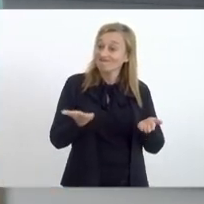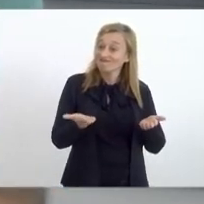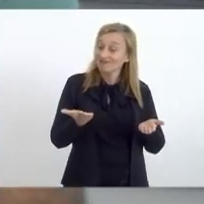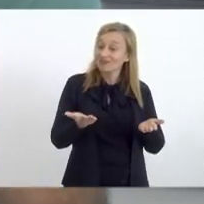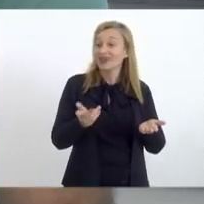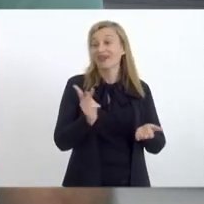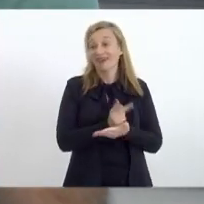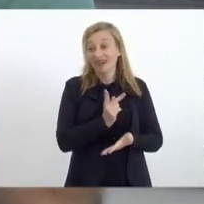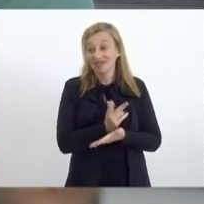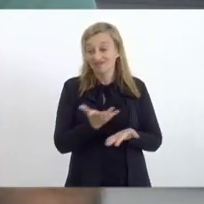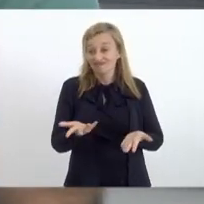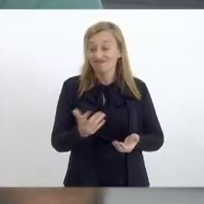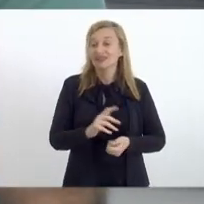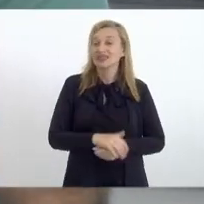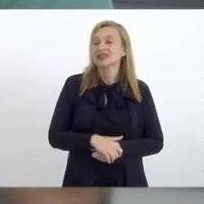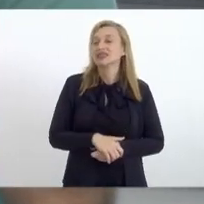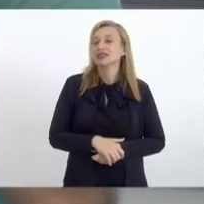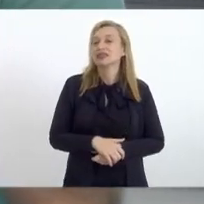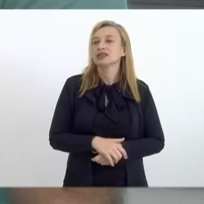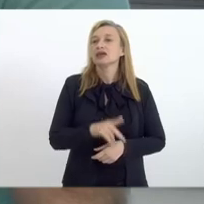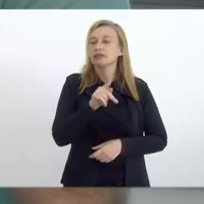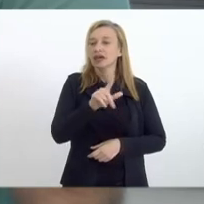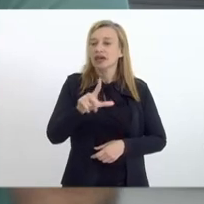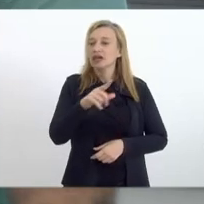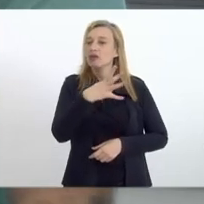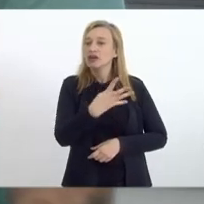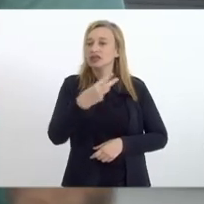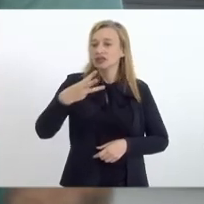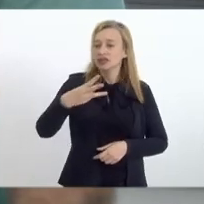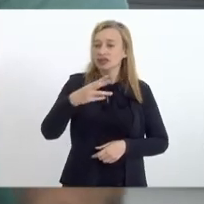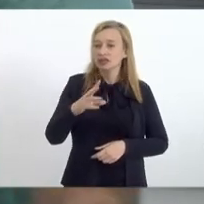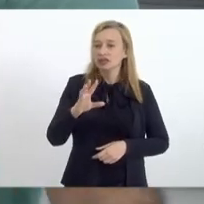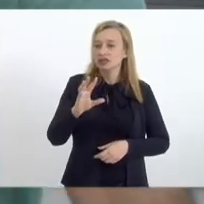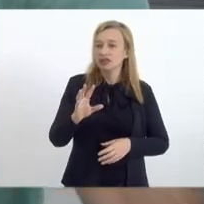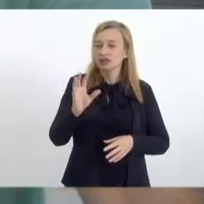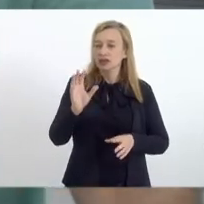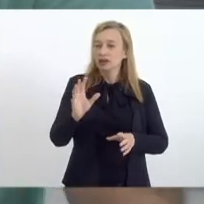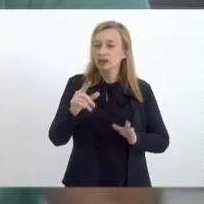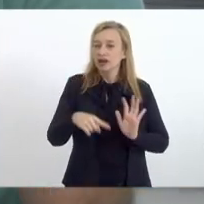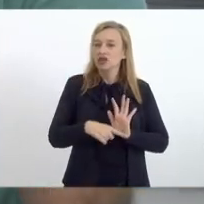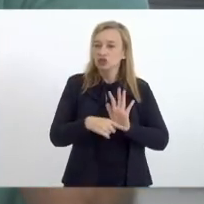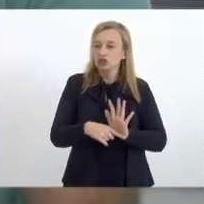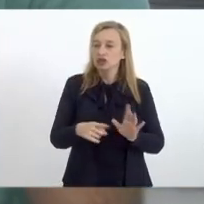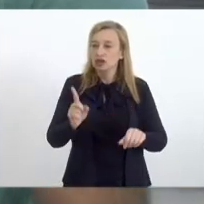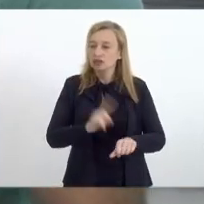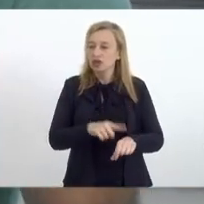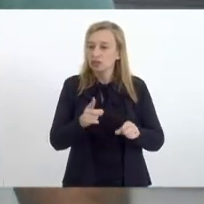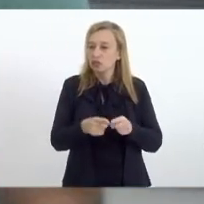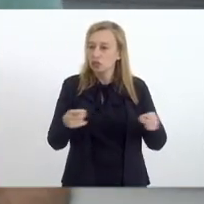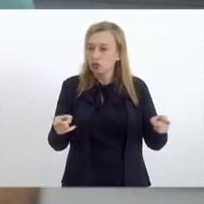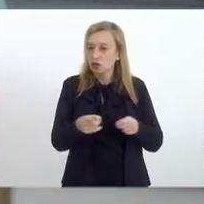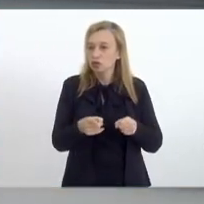errado. Assim, o PL 43 é uma solução possível no curto e no longo prazo.